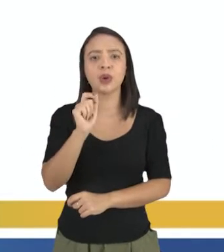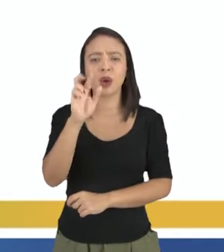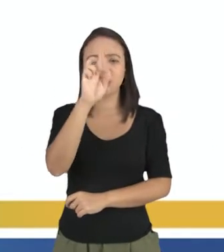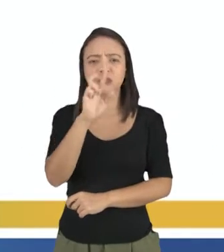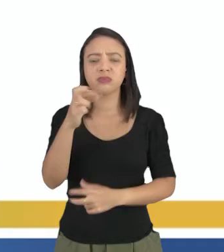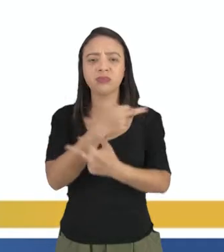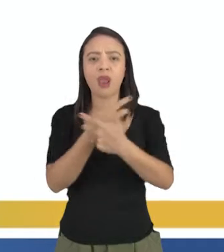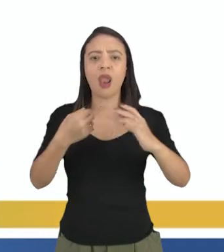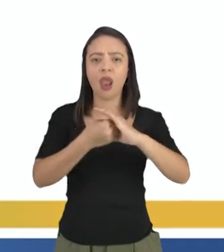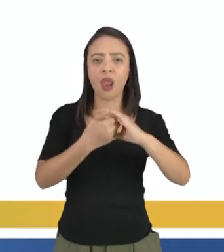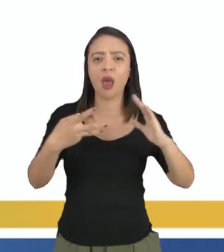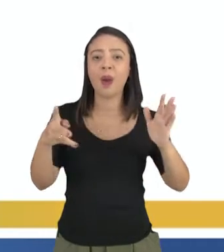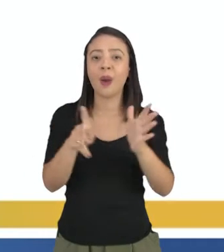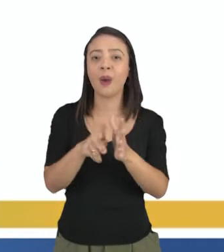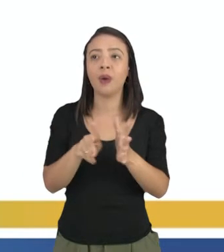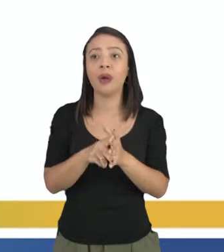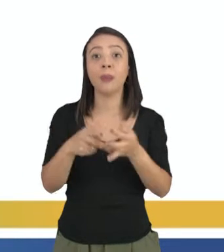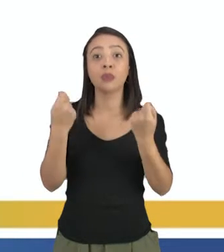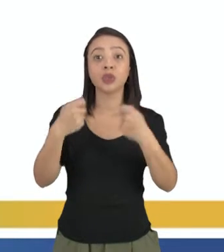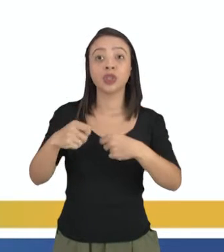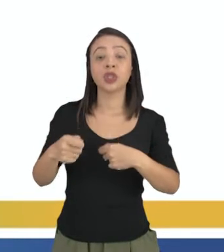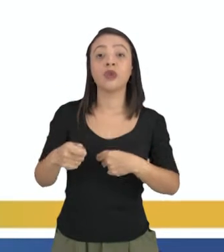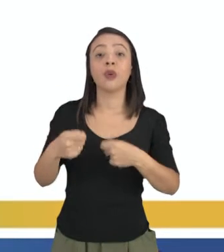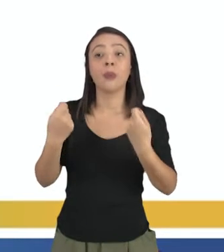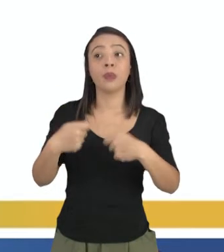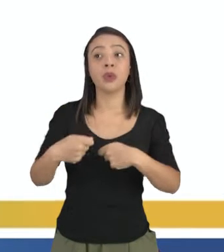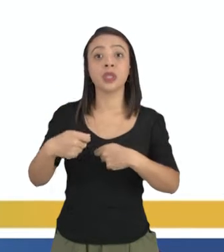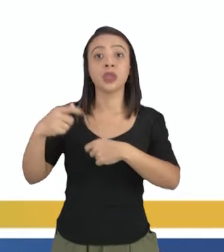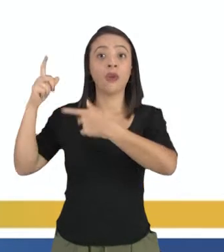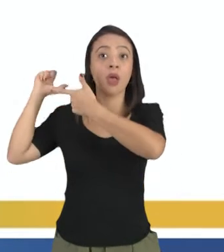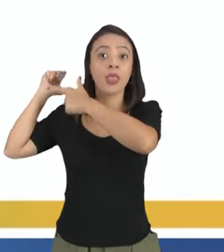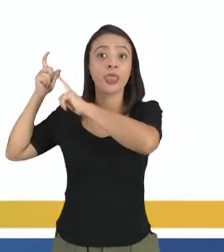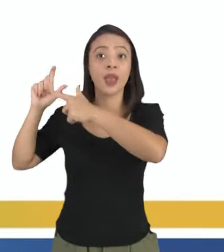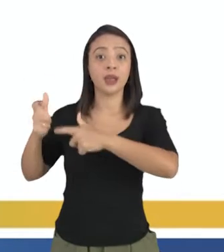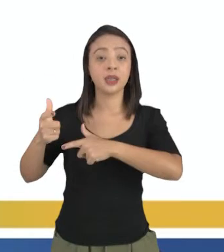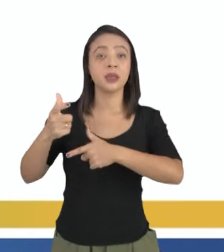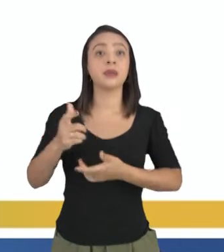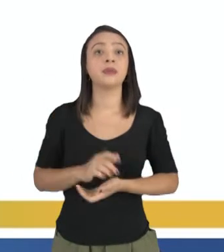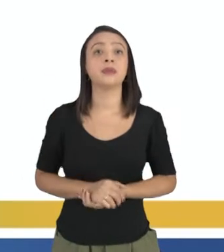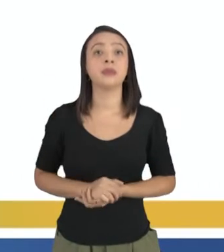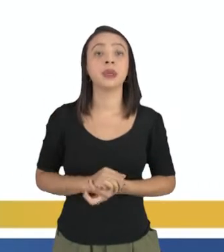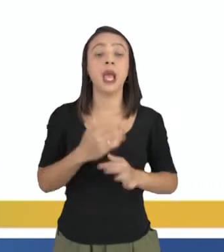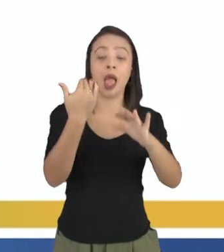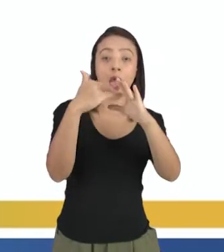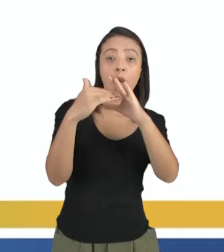observar algumas características que são herdáveis. Ele publicou esse experimento lá em